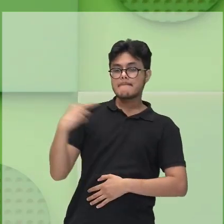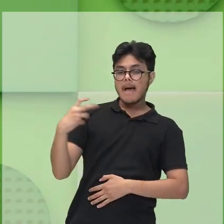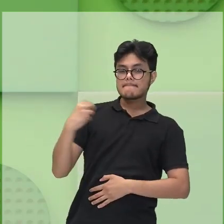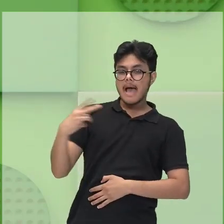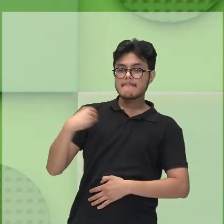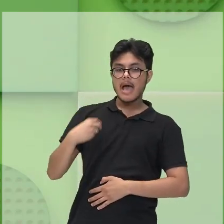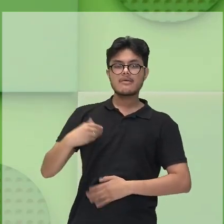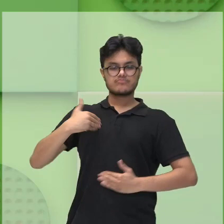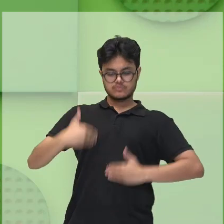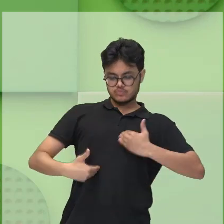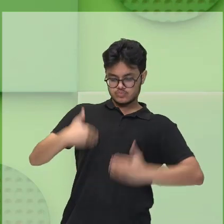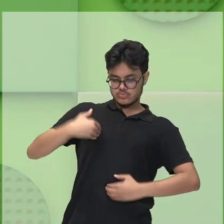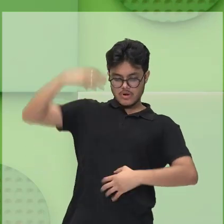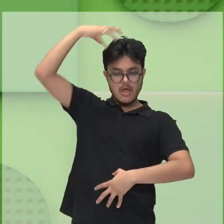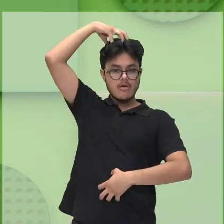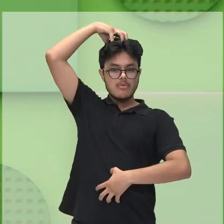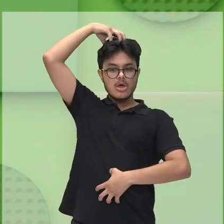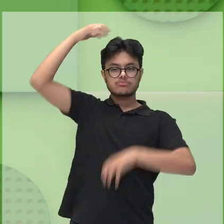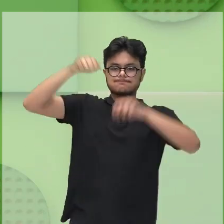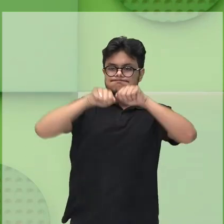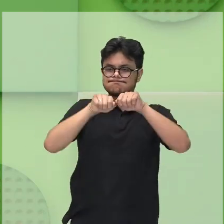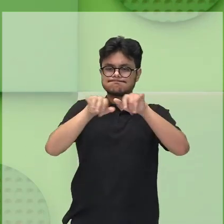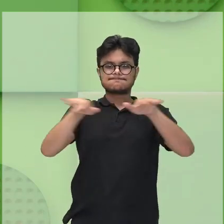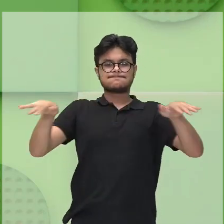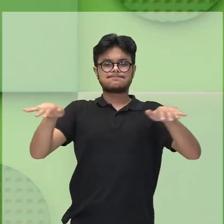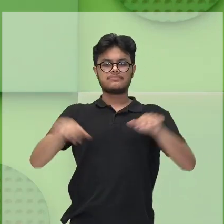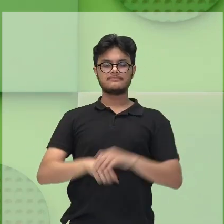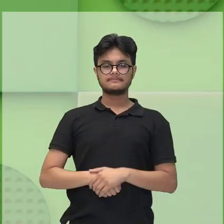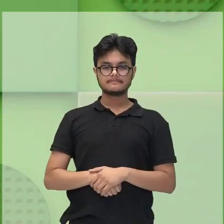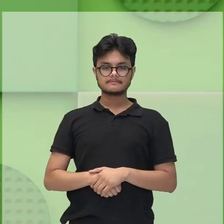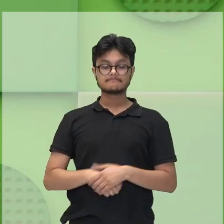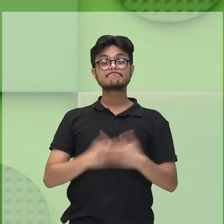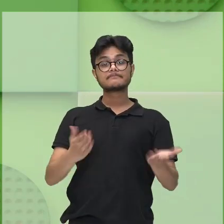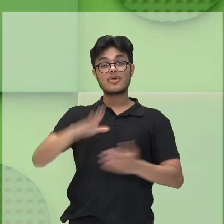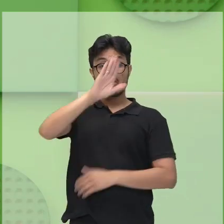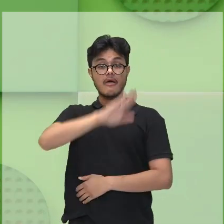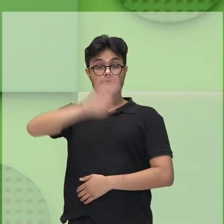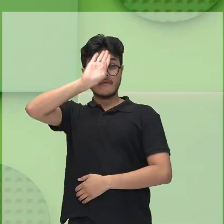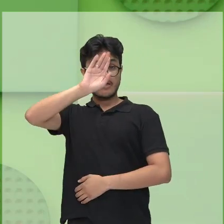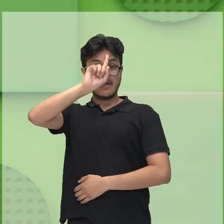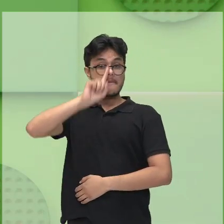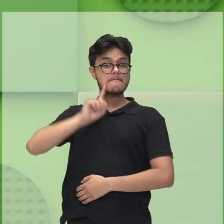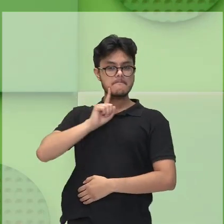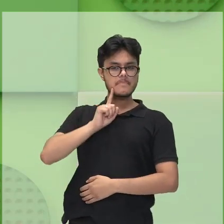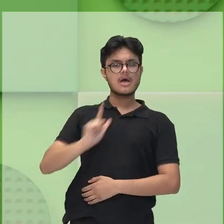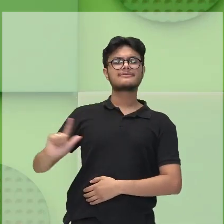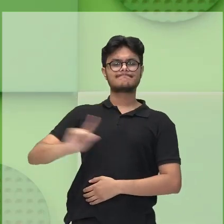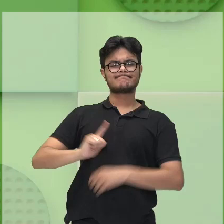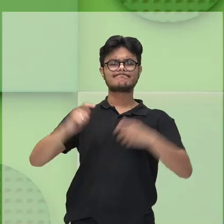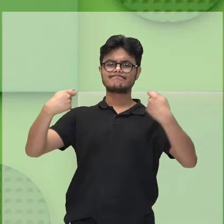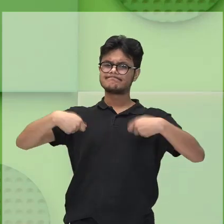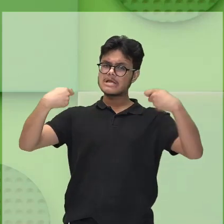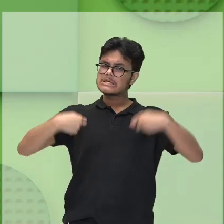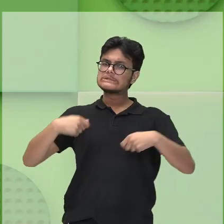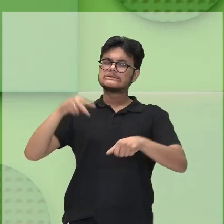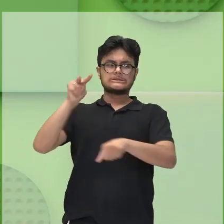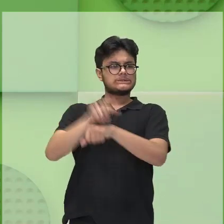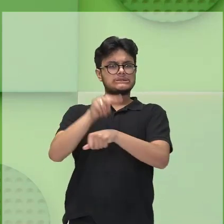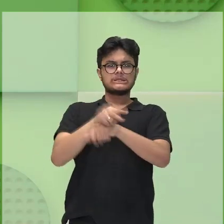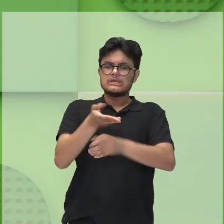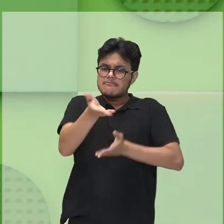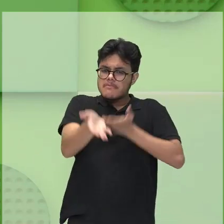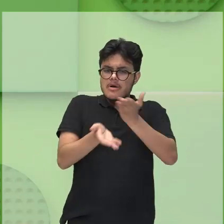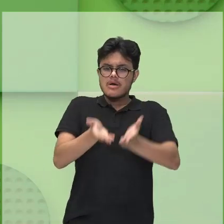vírus para que eles sejam transmitidos. E a febre amarela também é uma doença que precisa ser tratada porque